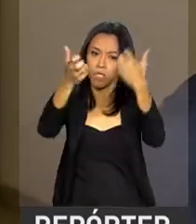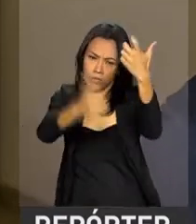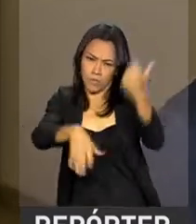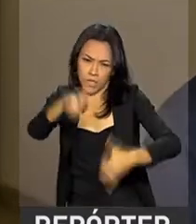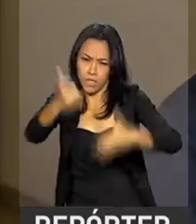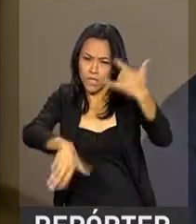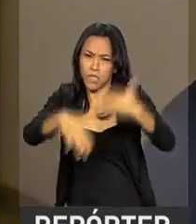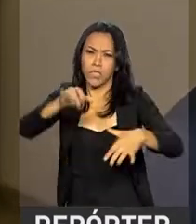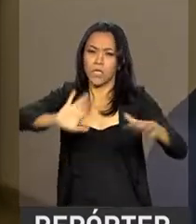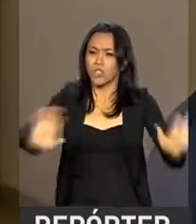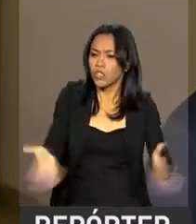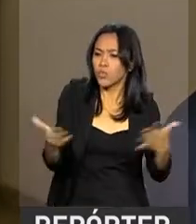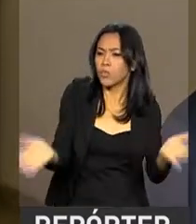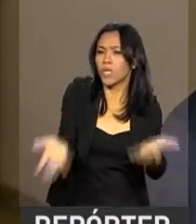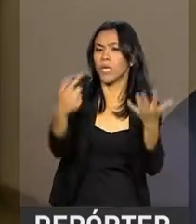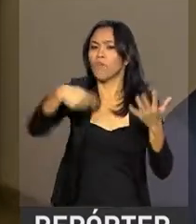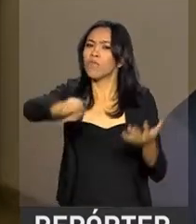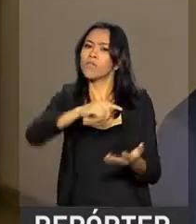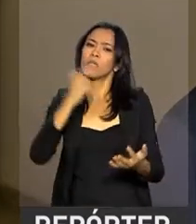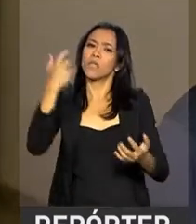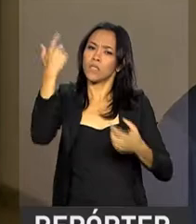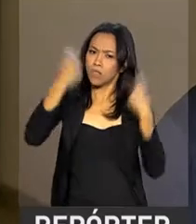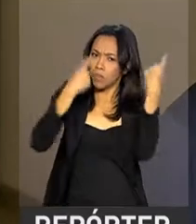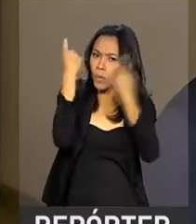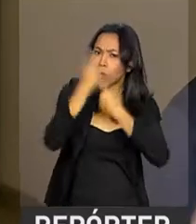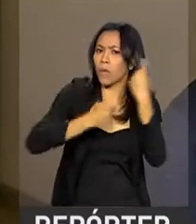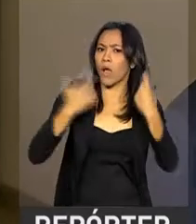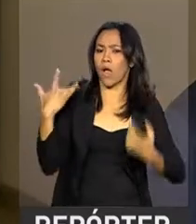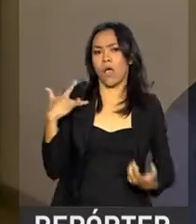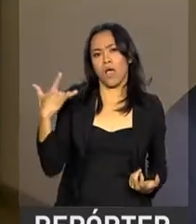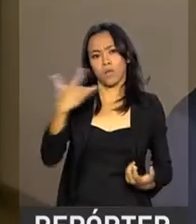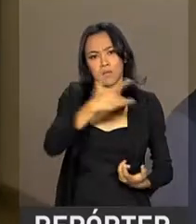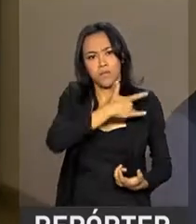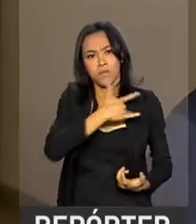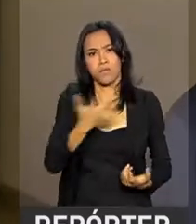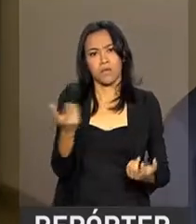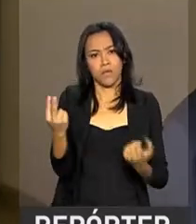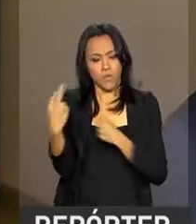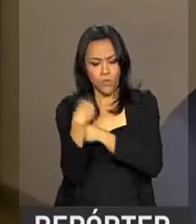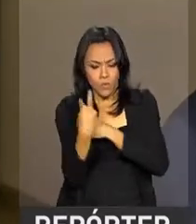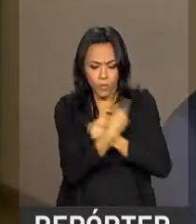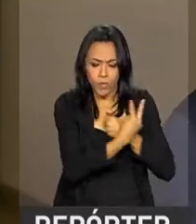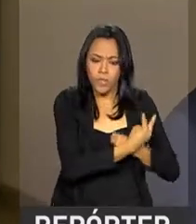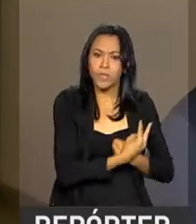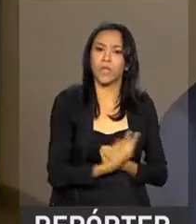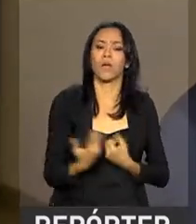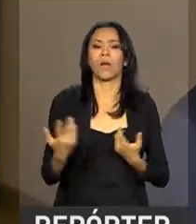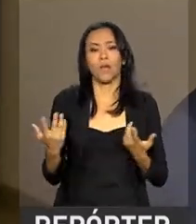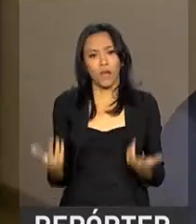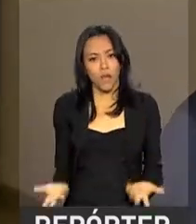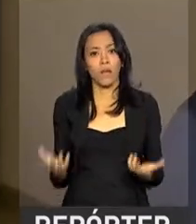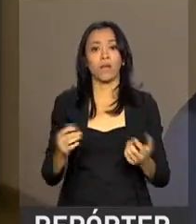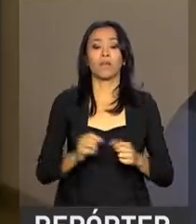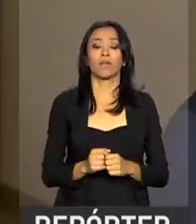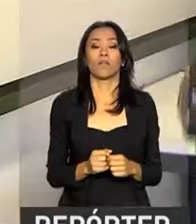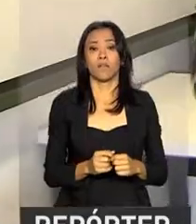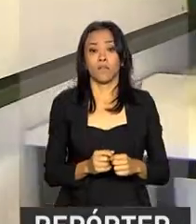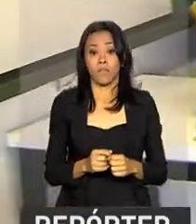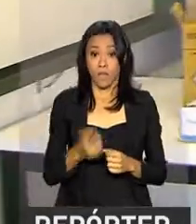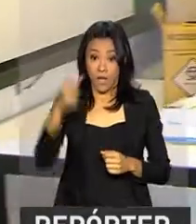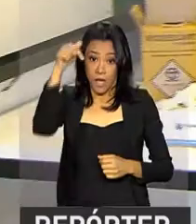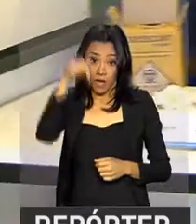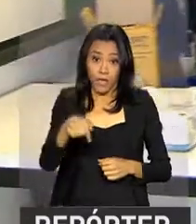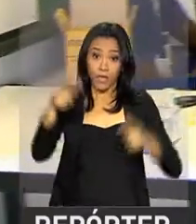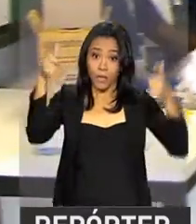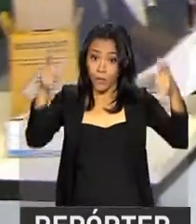atividades estimulando a questão do autocuidado para as pessoas se aterem mais, terem alguns cuidados com a própria saúde, Aqui vai